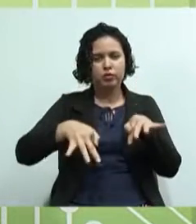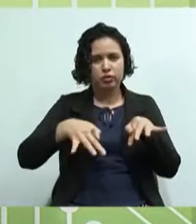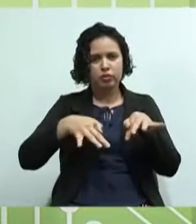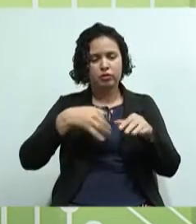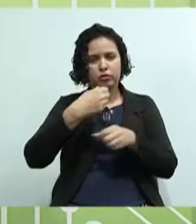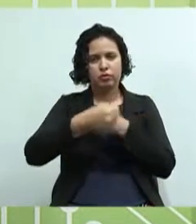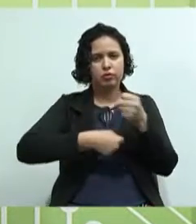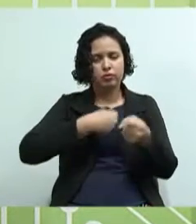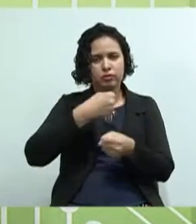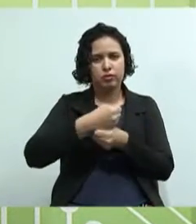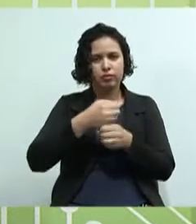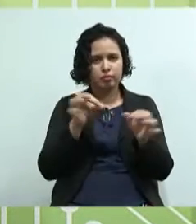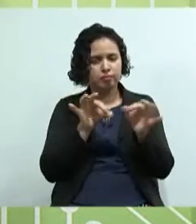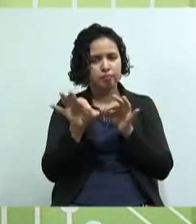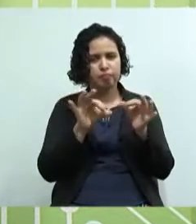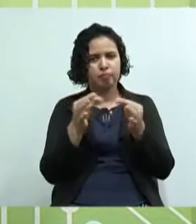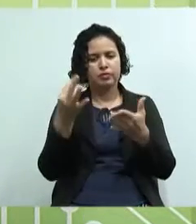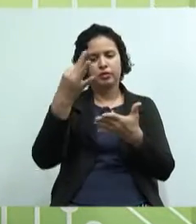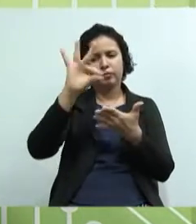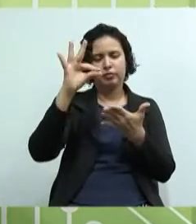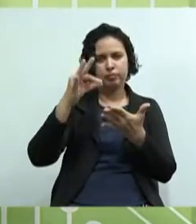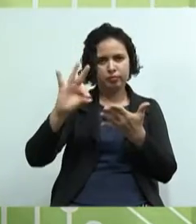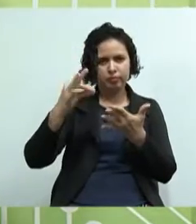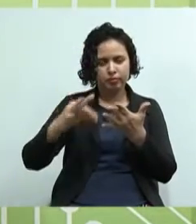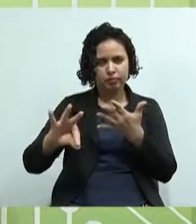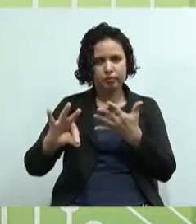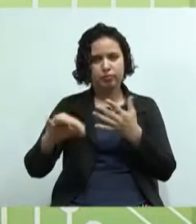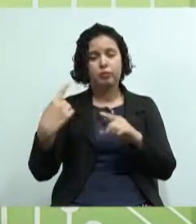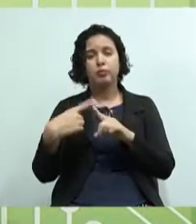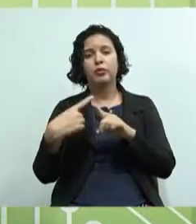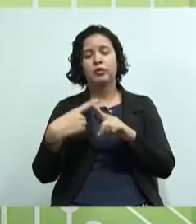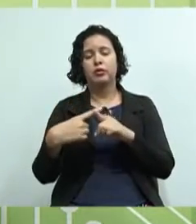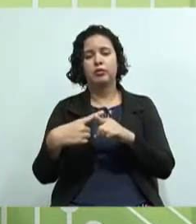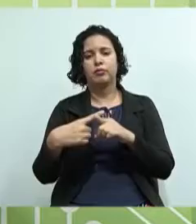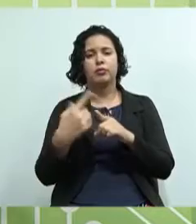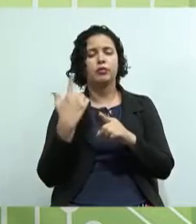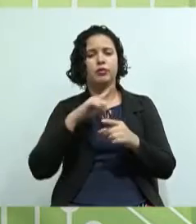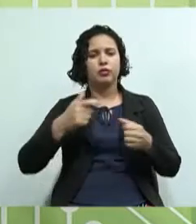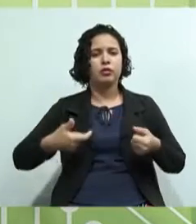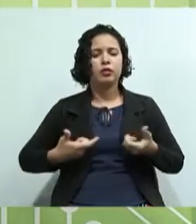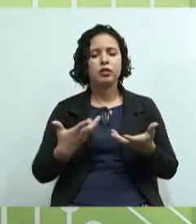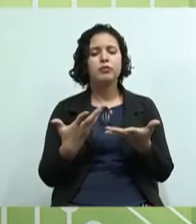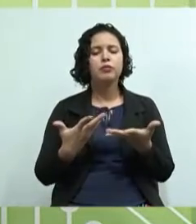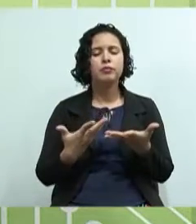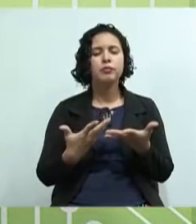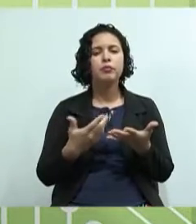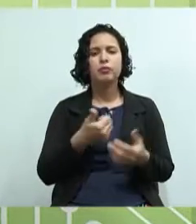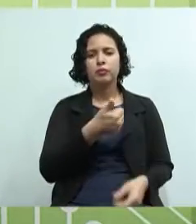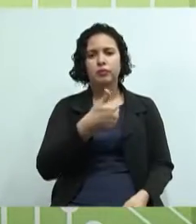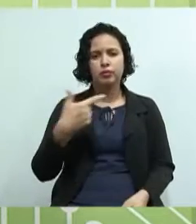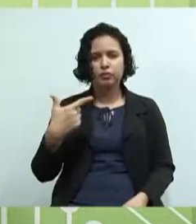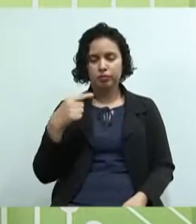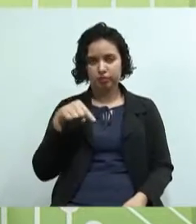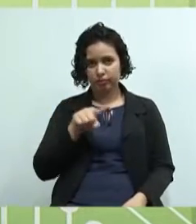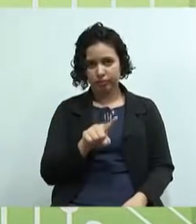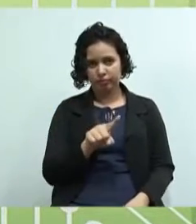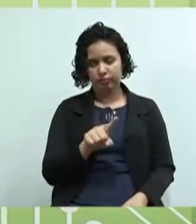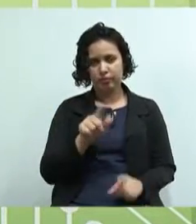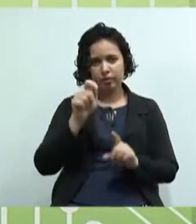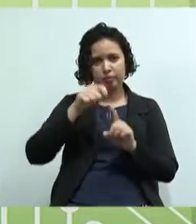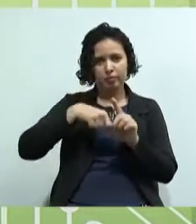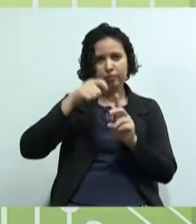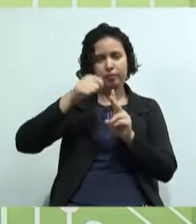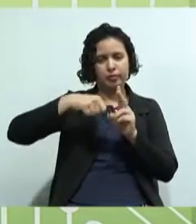planejamento ele vai estar sendo cumprido a partir do momento que eu gastei 12 mil. Comecei lá de janeiro até dezembro, 1.000 por